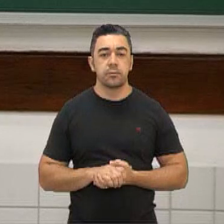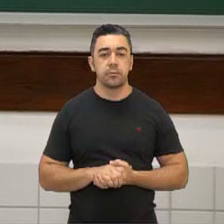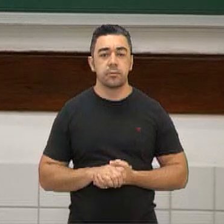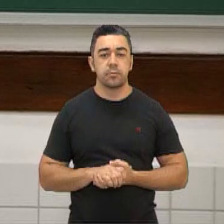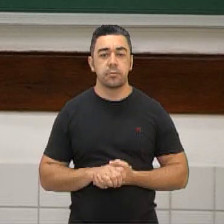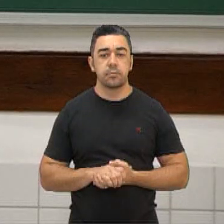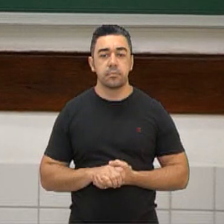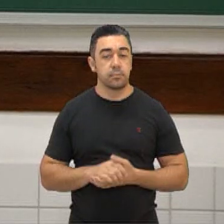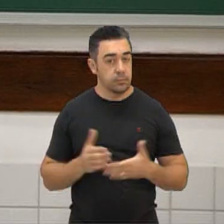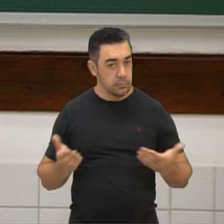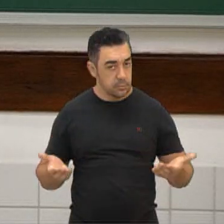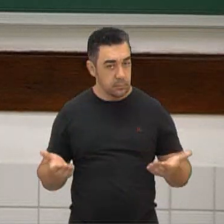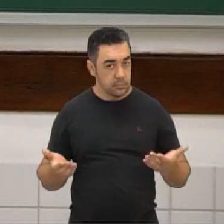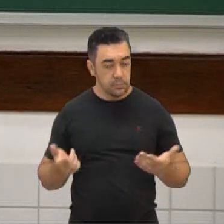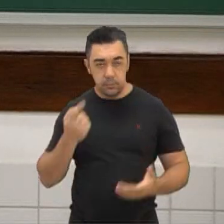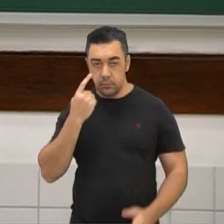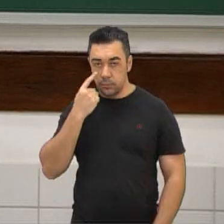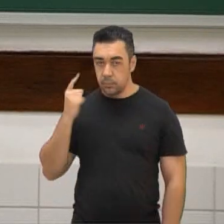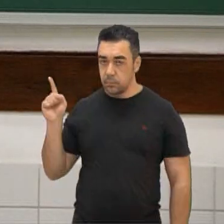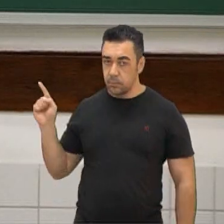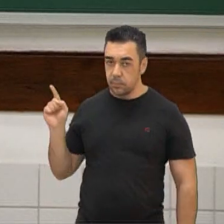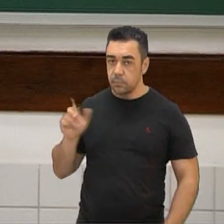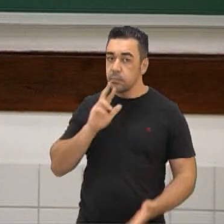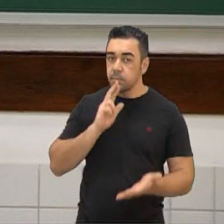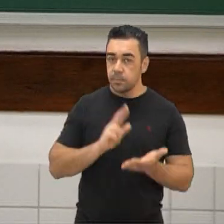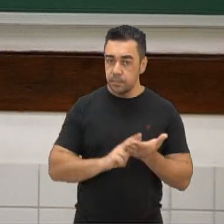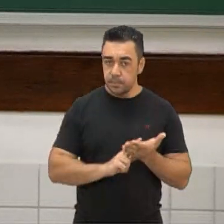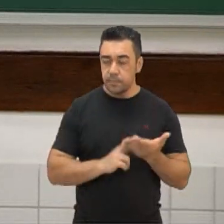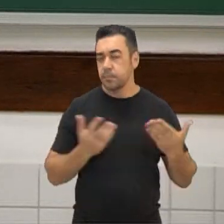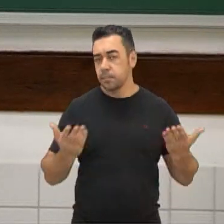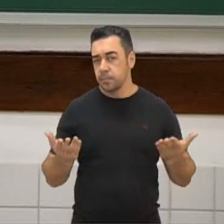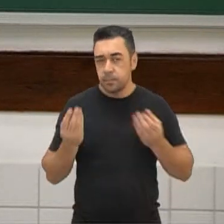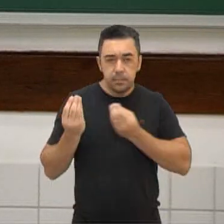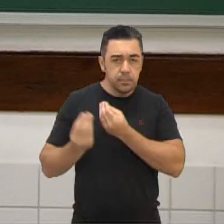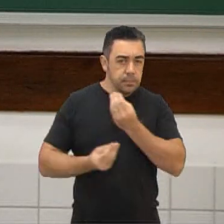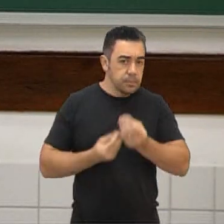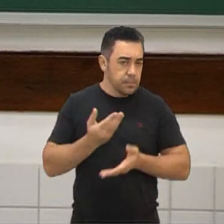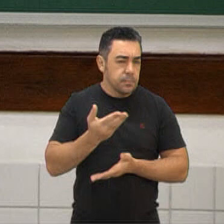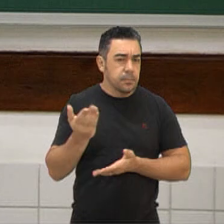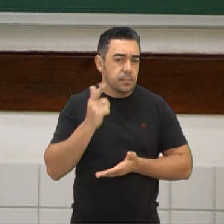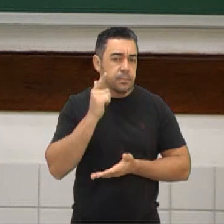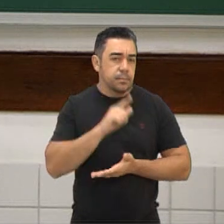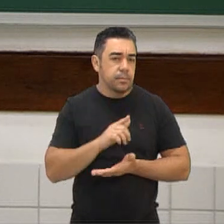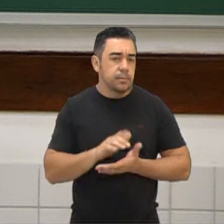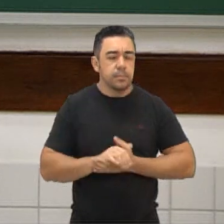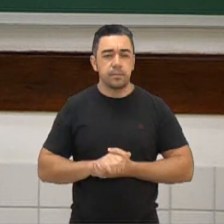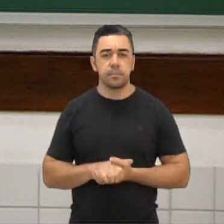Volvemos entonces con las respuestas, a ver cómo se quedaron ahí, cómo